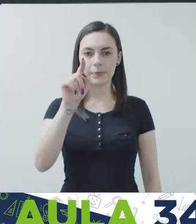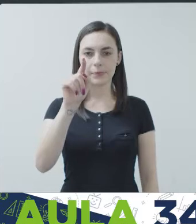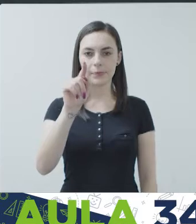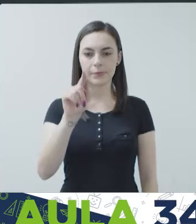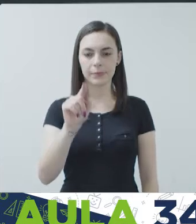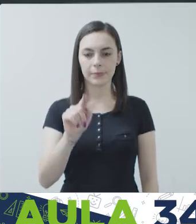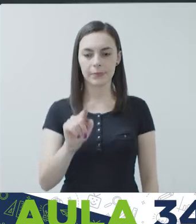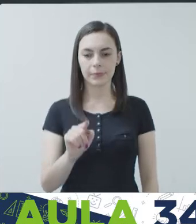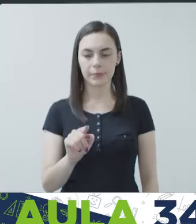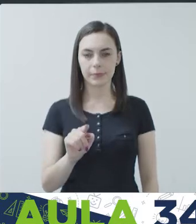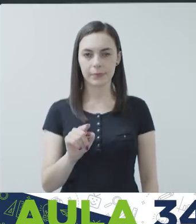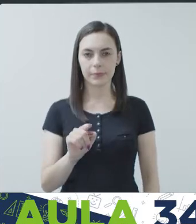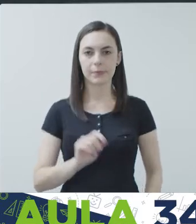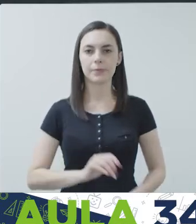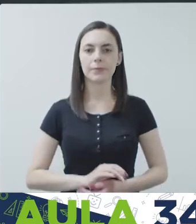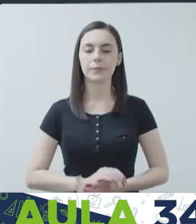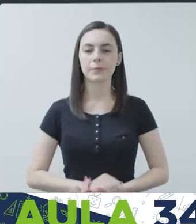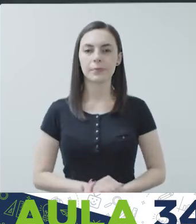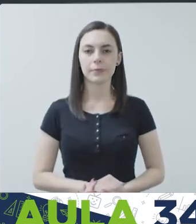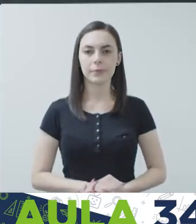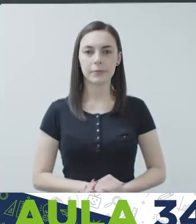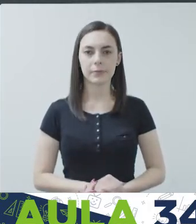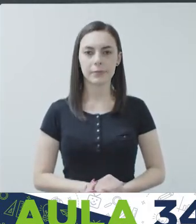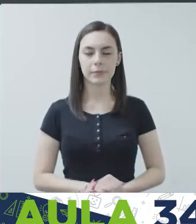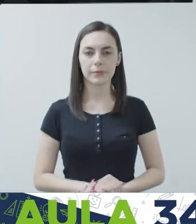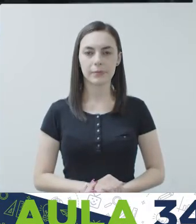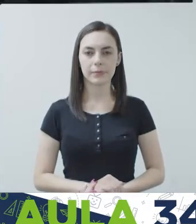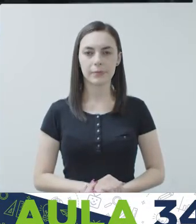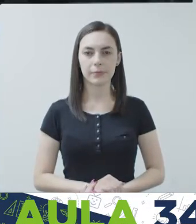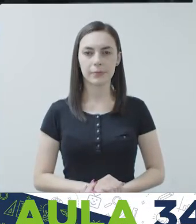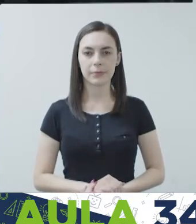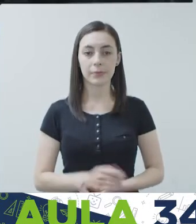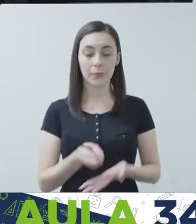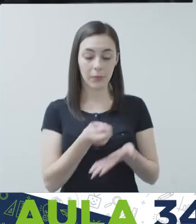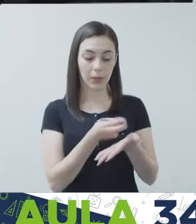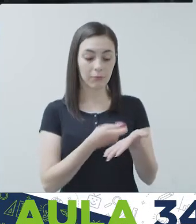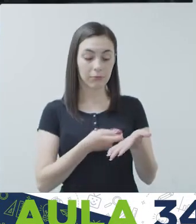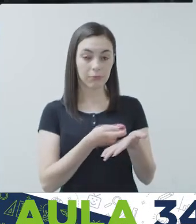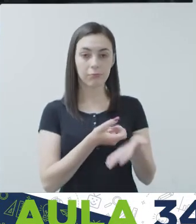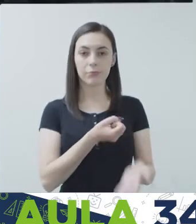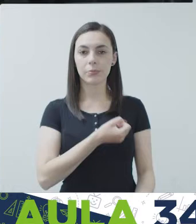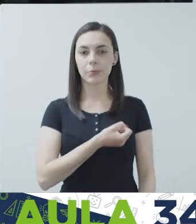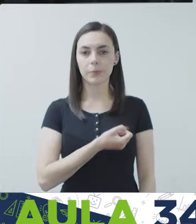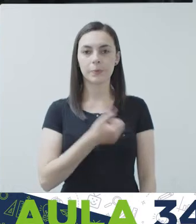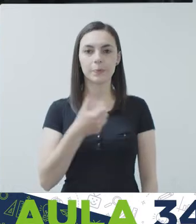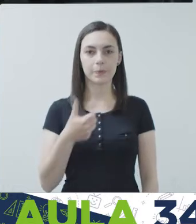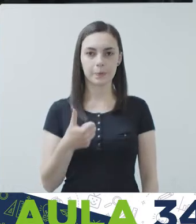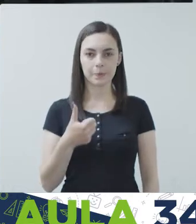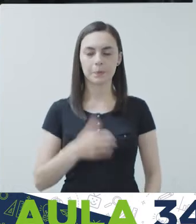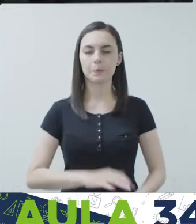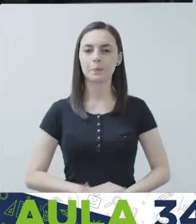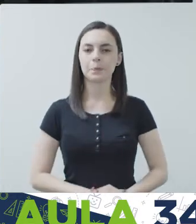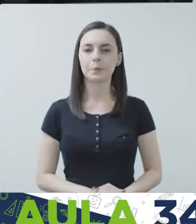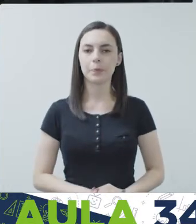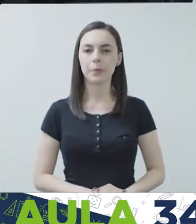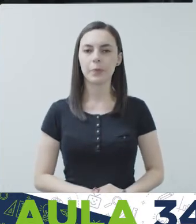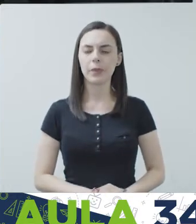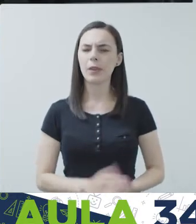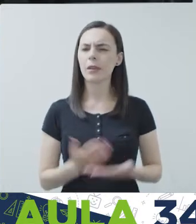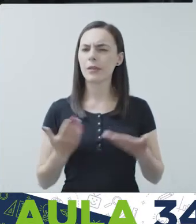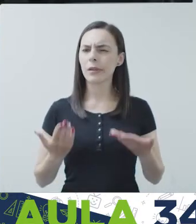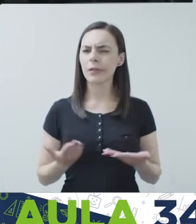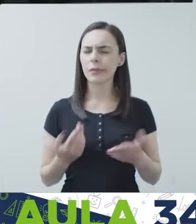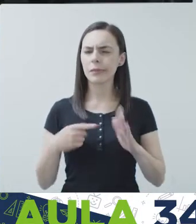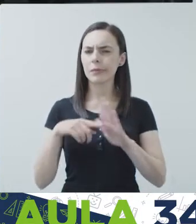um que vai descer aqui, ó. Este é o traçado do número 1. E como é que a gente